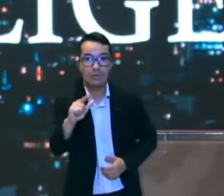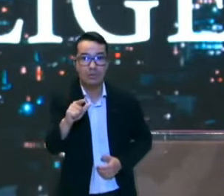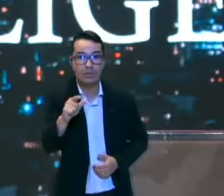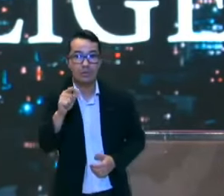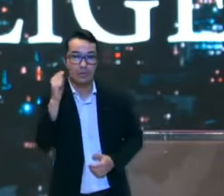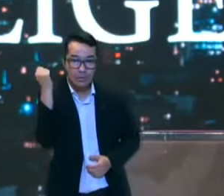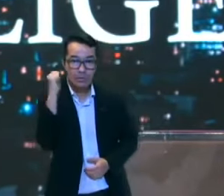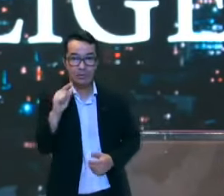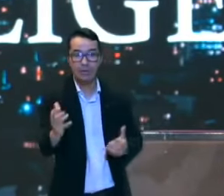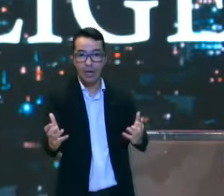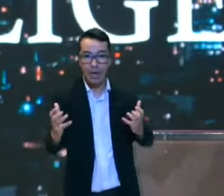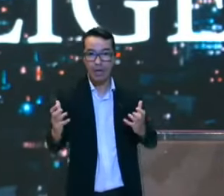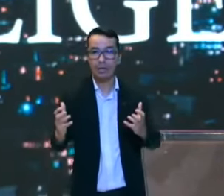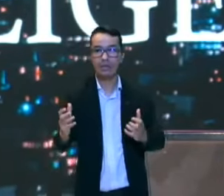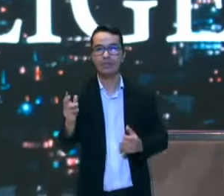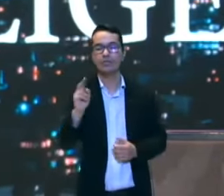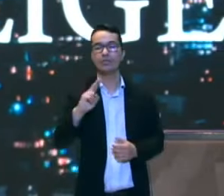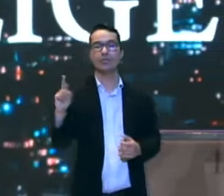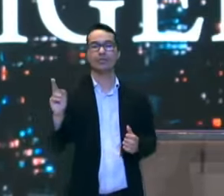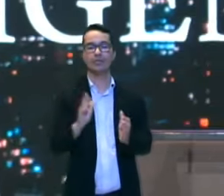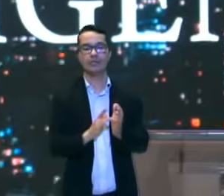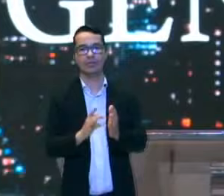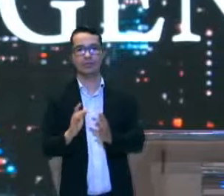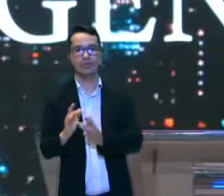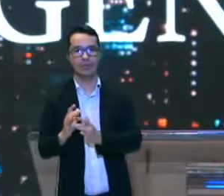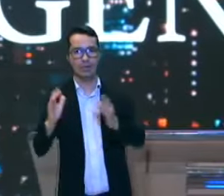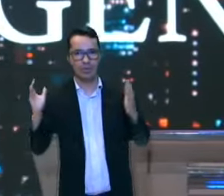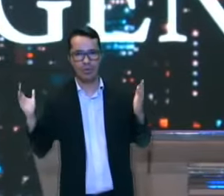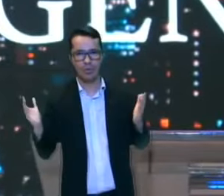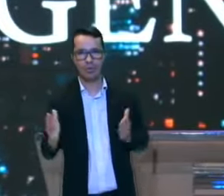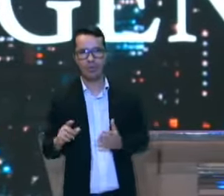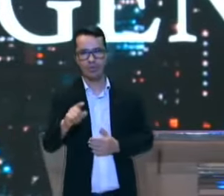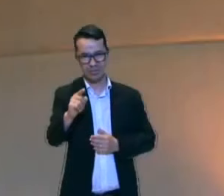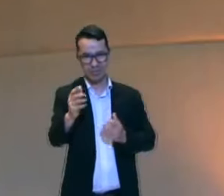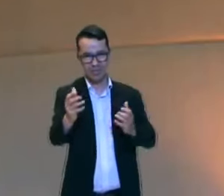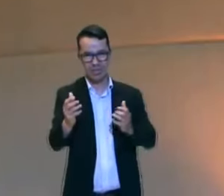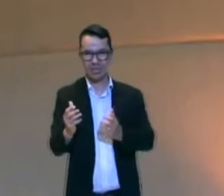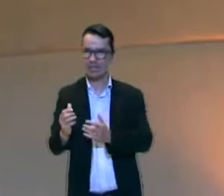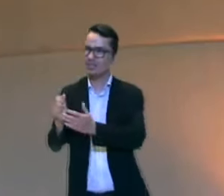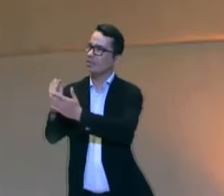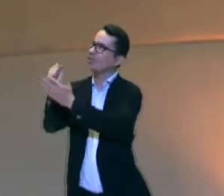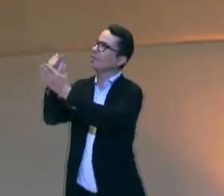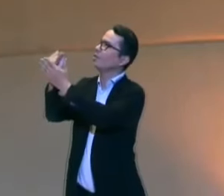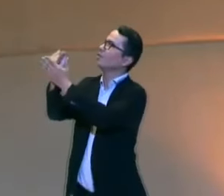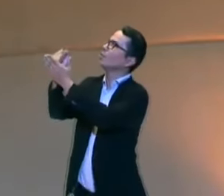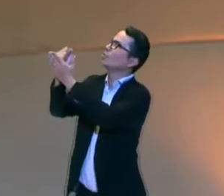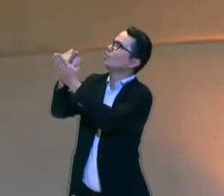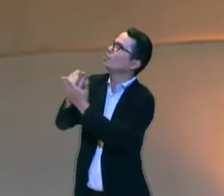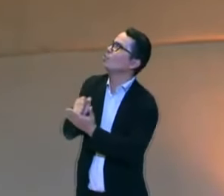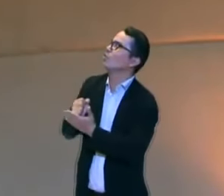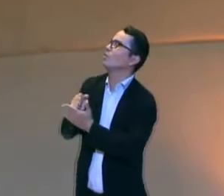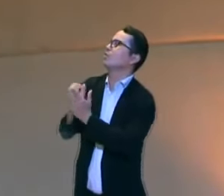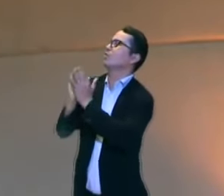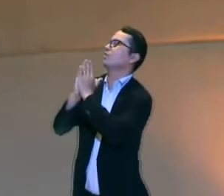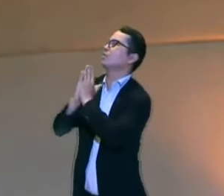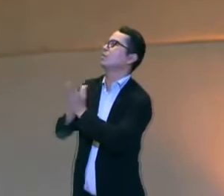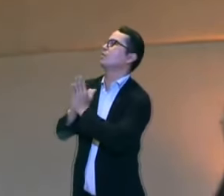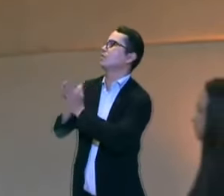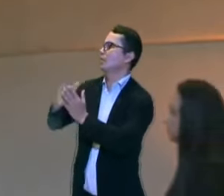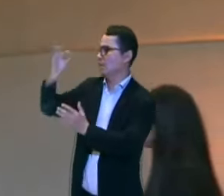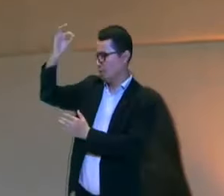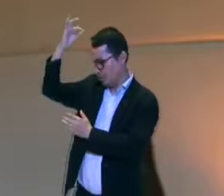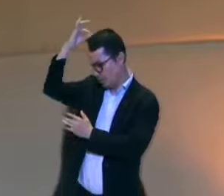Jesus? Se hoje você quer pedir ajuda, Espírito Santo vem, desarma as armadilhas, me